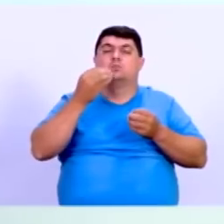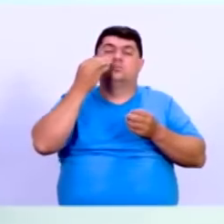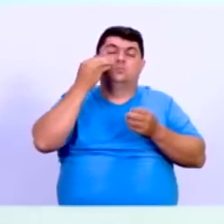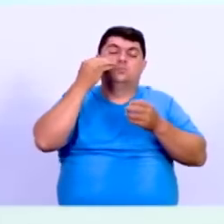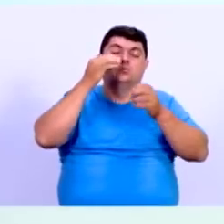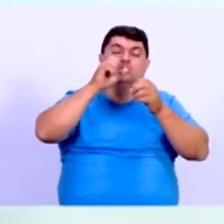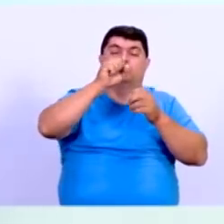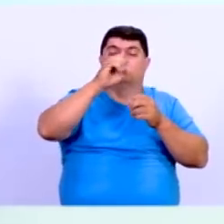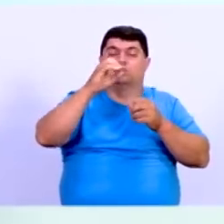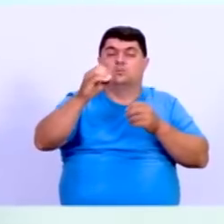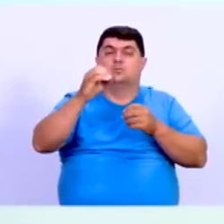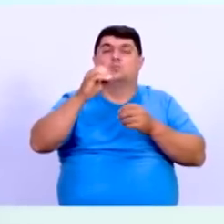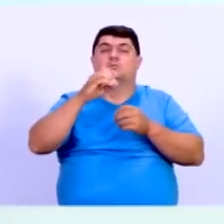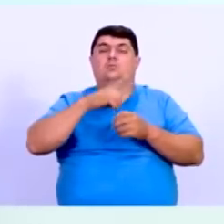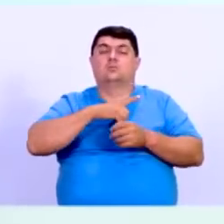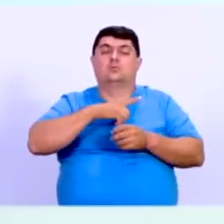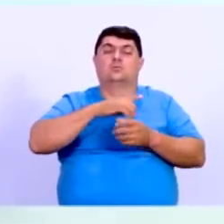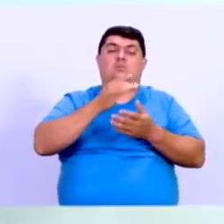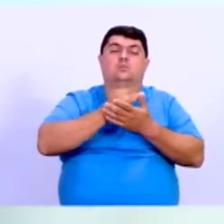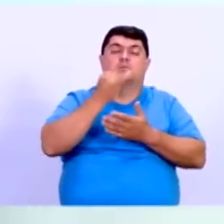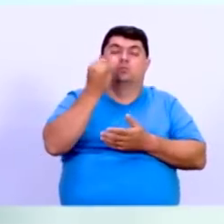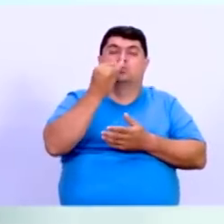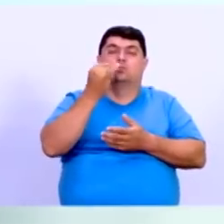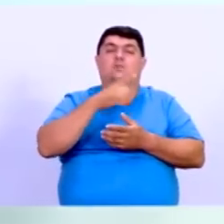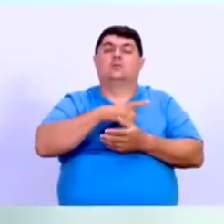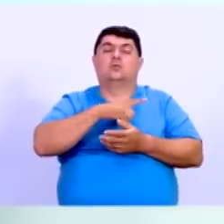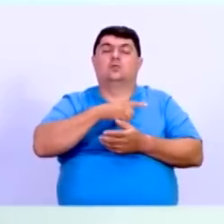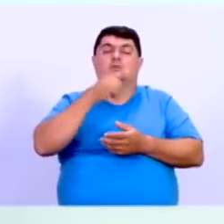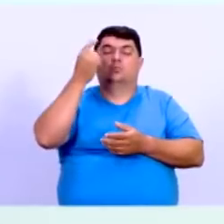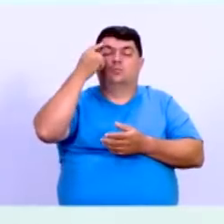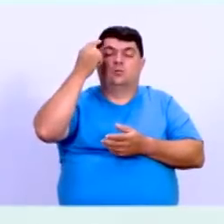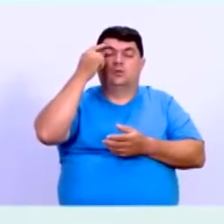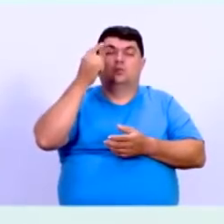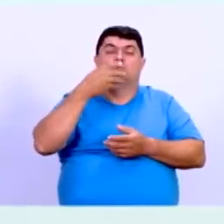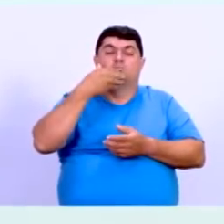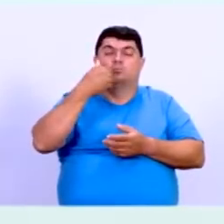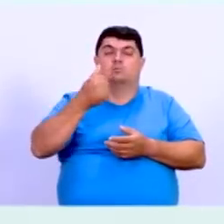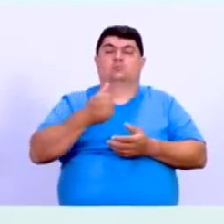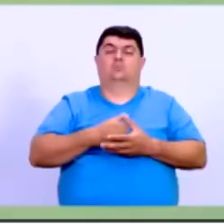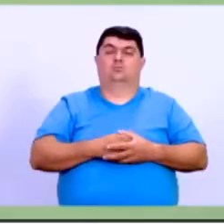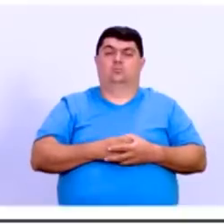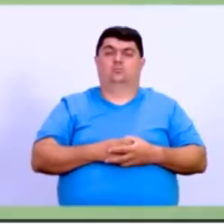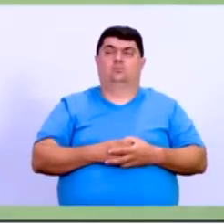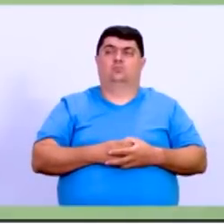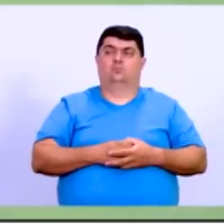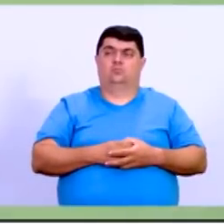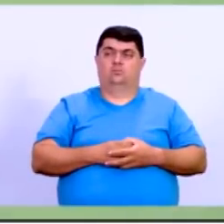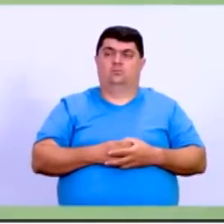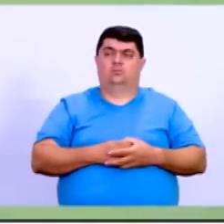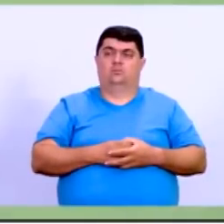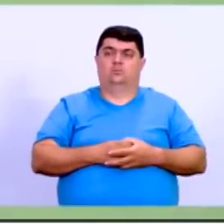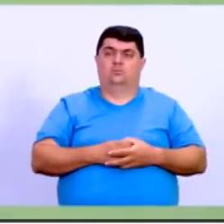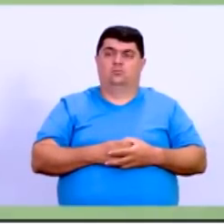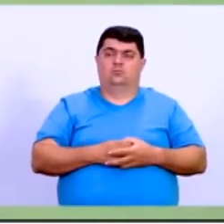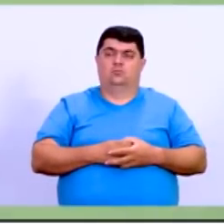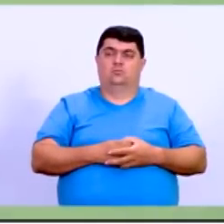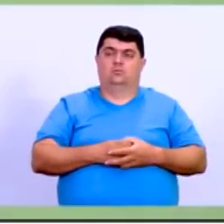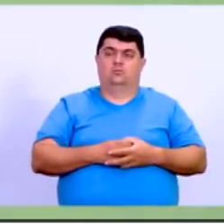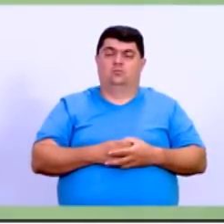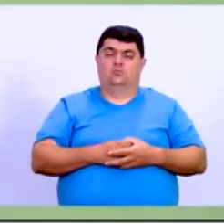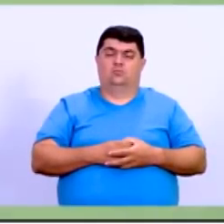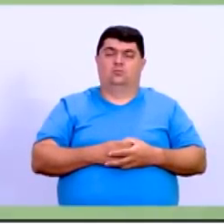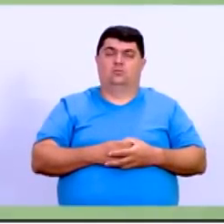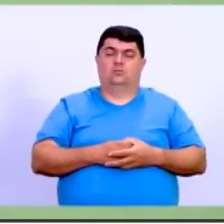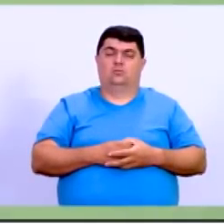Tá? Então são essas informações importantes que você tem que levar em consideração. Tá? Então, ó, continuando aqui. Então,